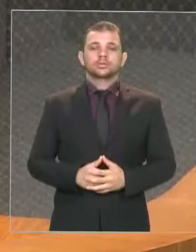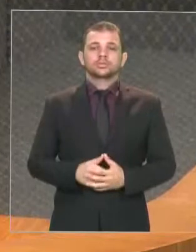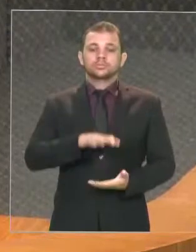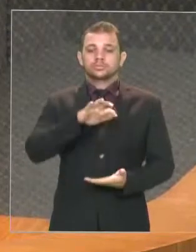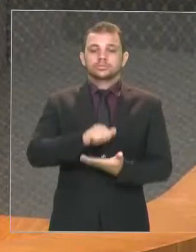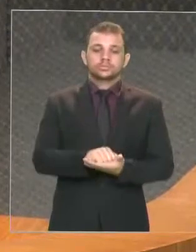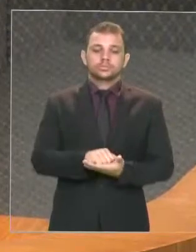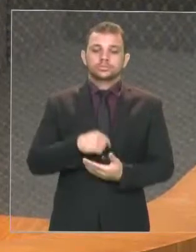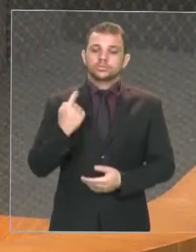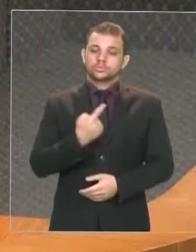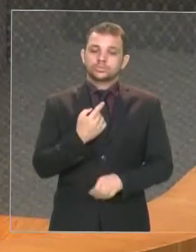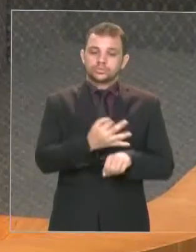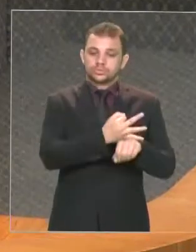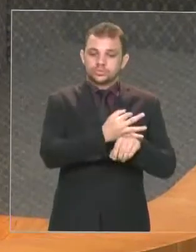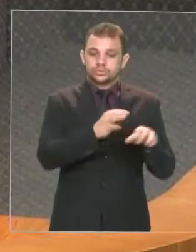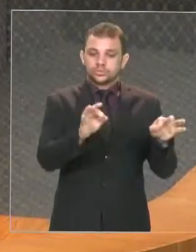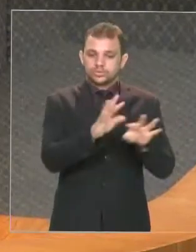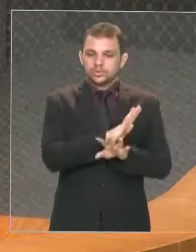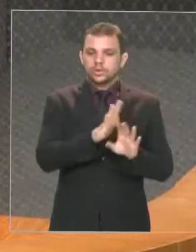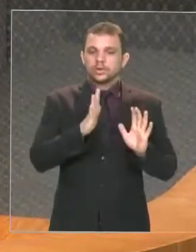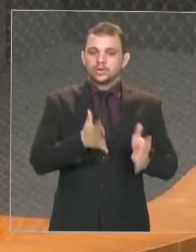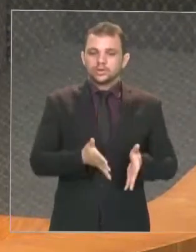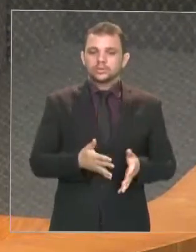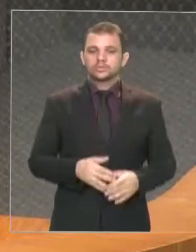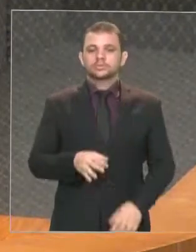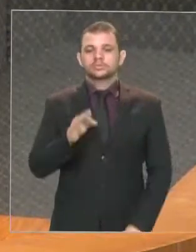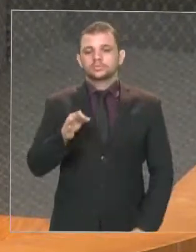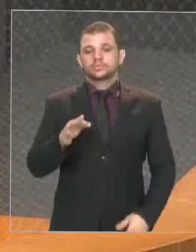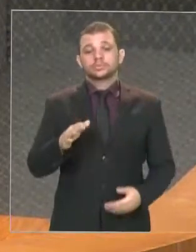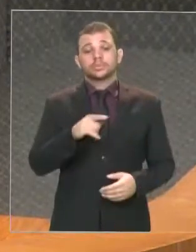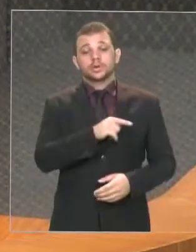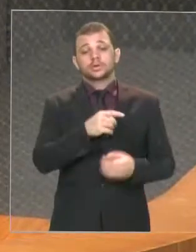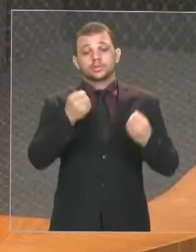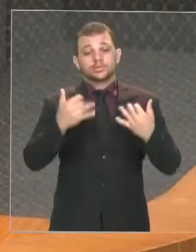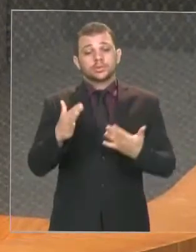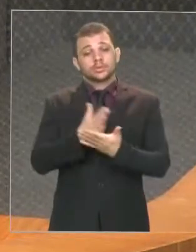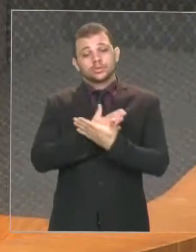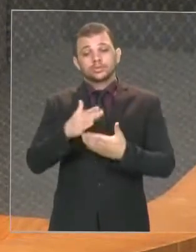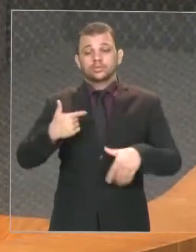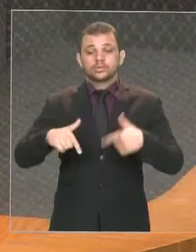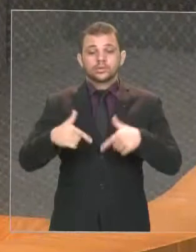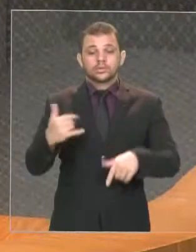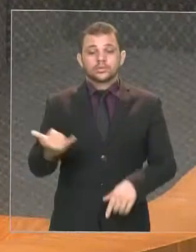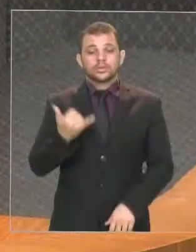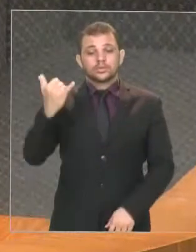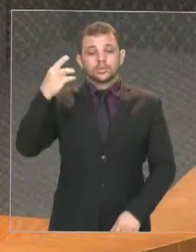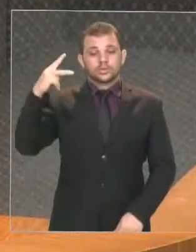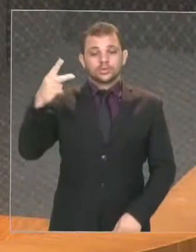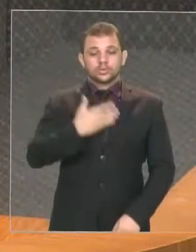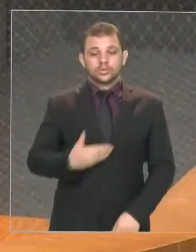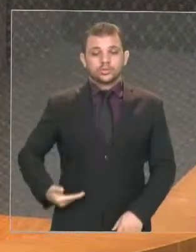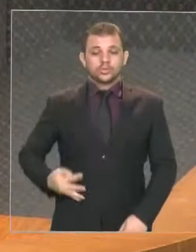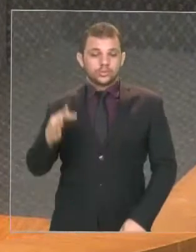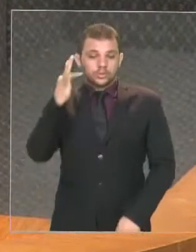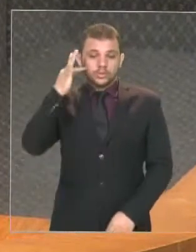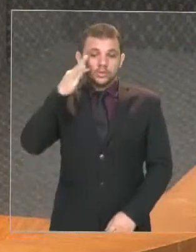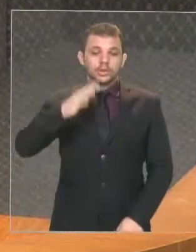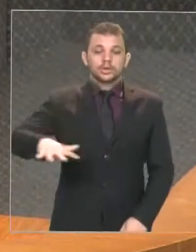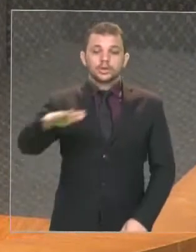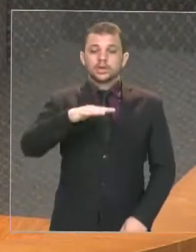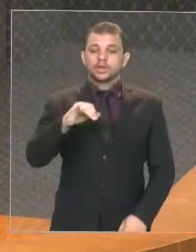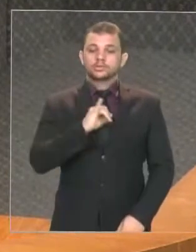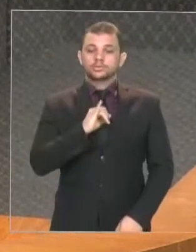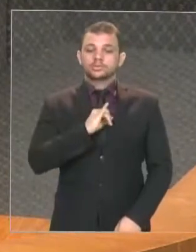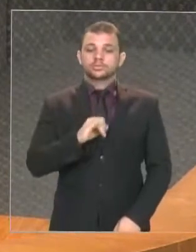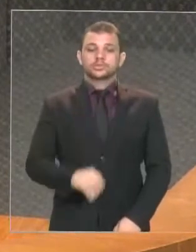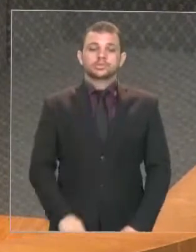nosso recesso, de algumas ações importantes do governador Flávio Dino na nossa região, na região